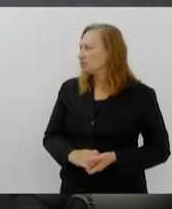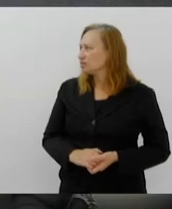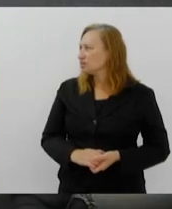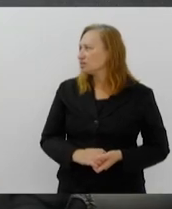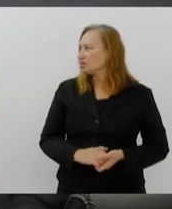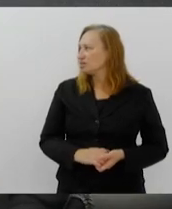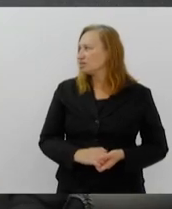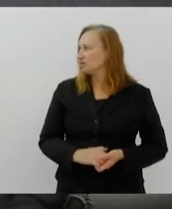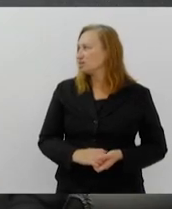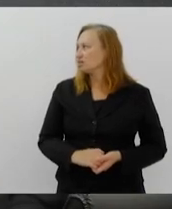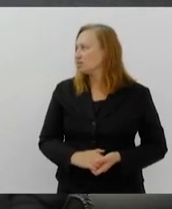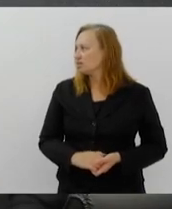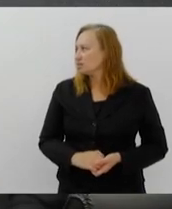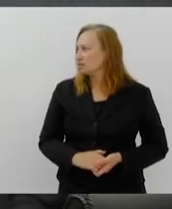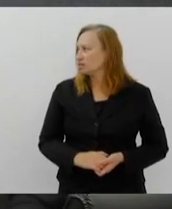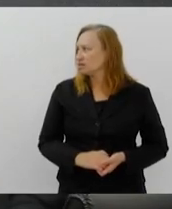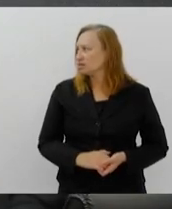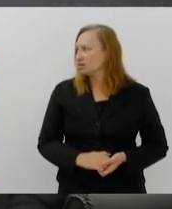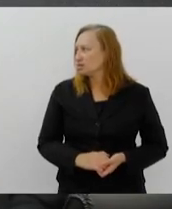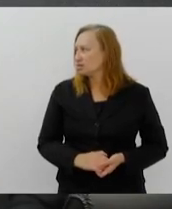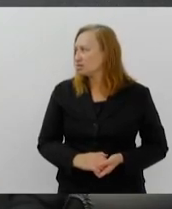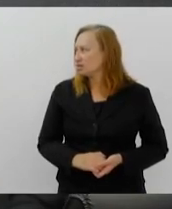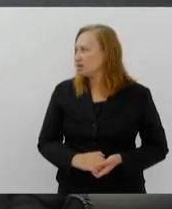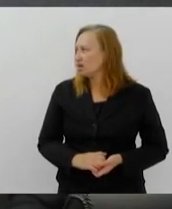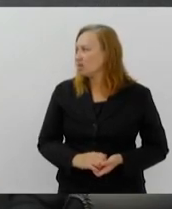tá? Está sendo discutido.